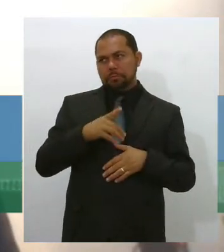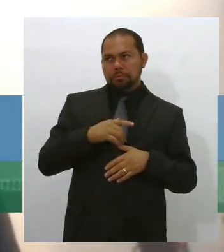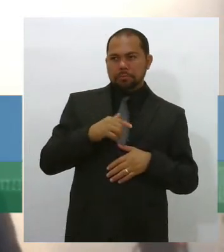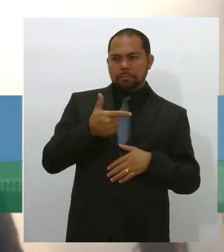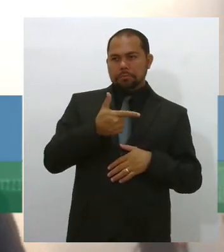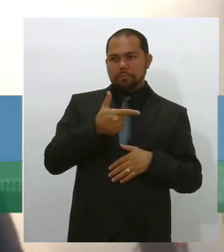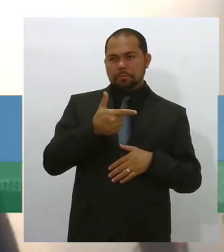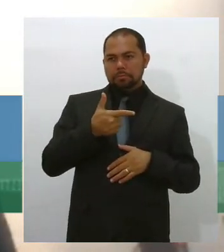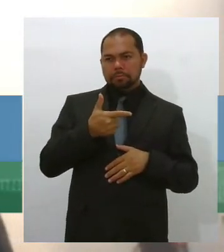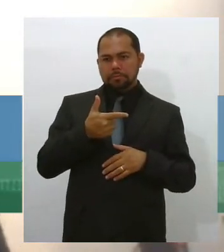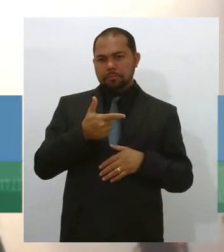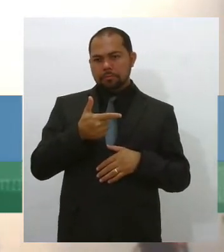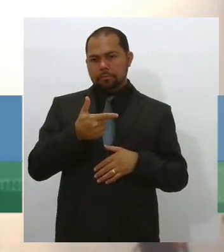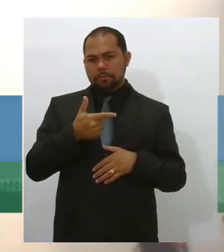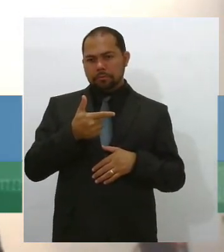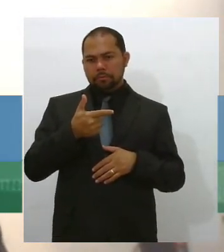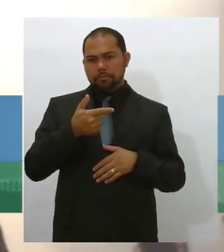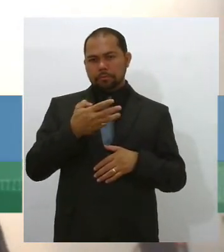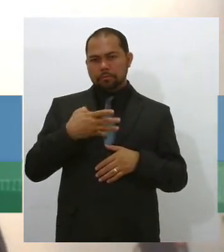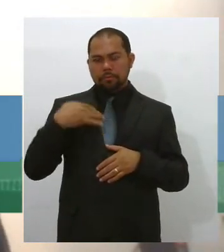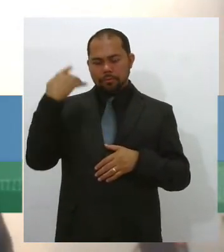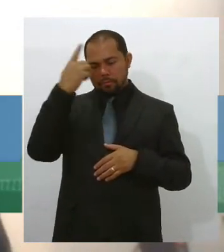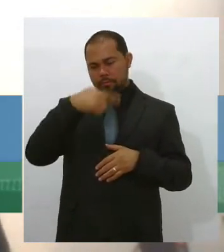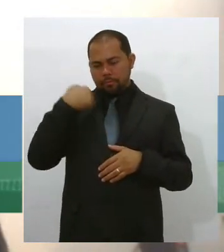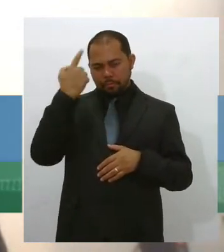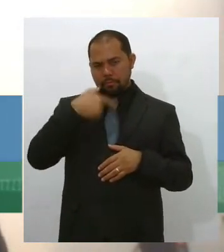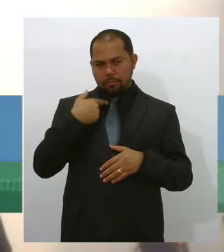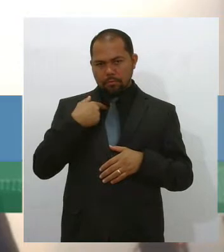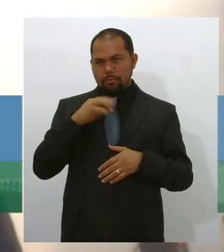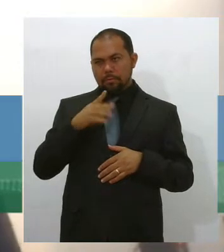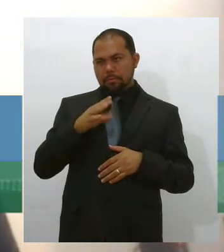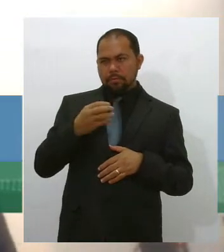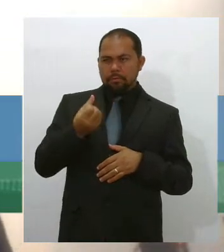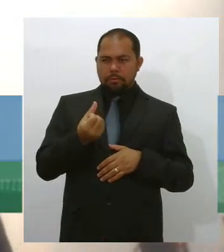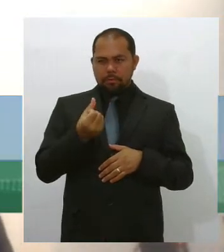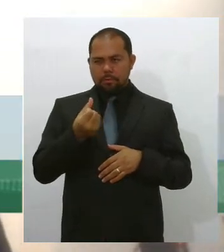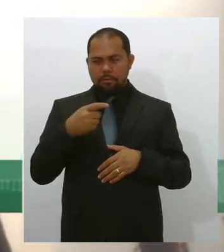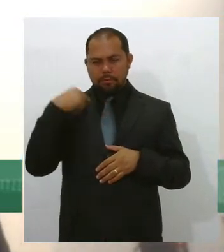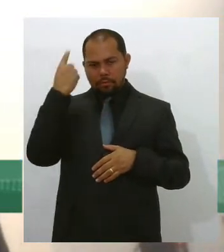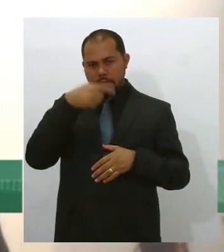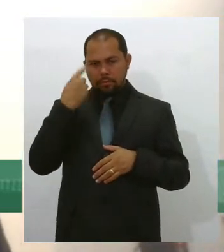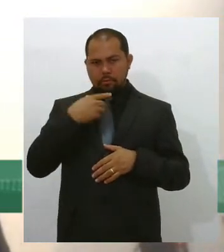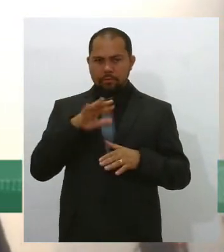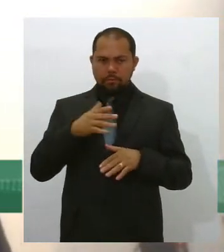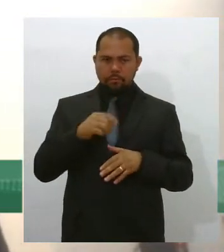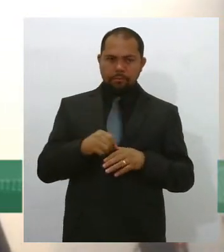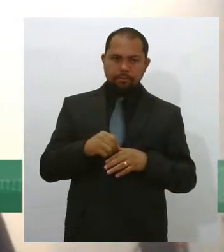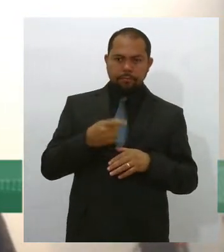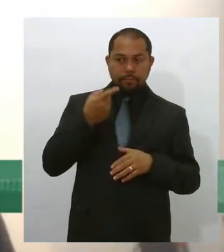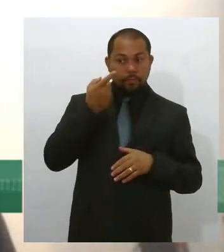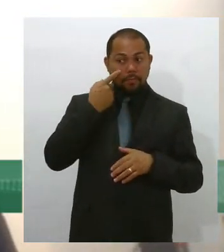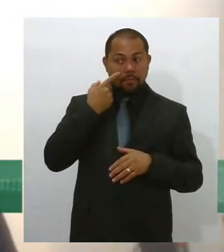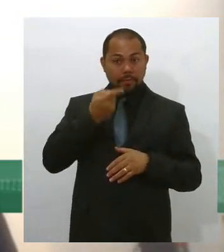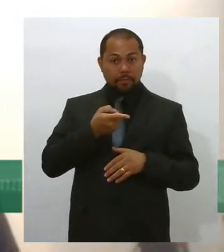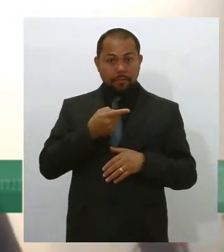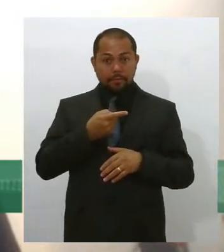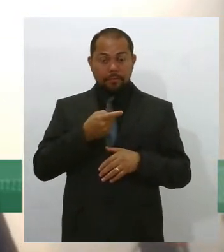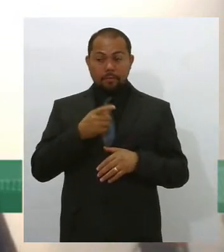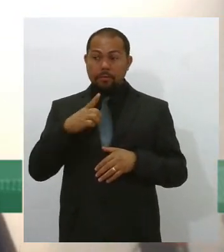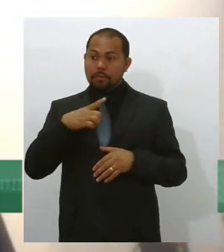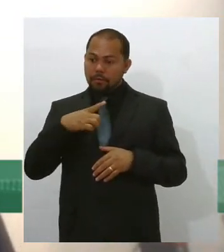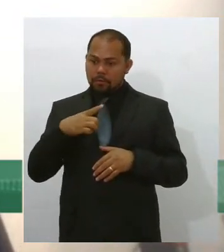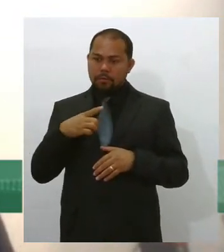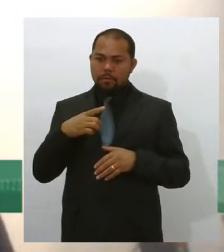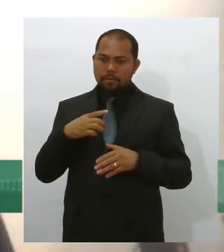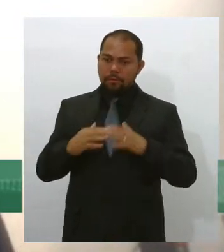de 6 horas mas o mesmo o que acontece que Foi verificado que alguns canais arrendada vão esses horários